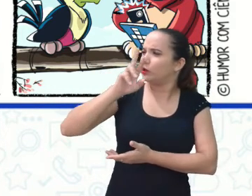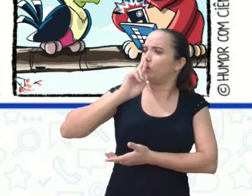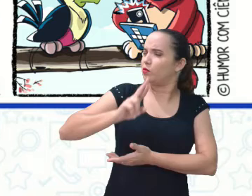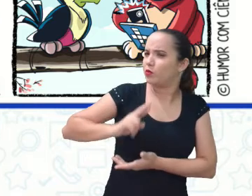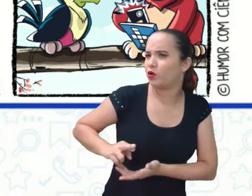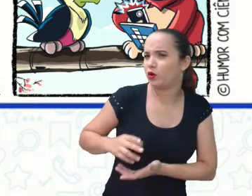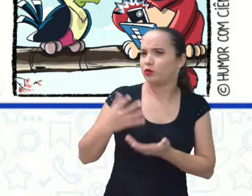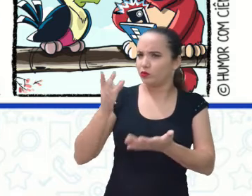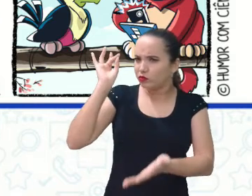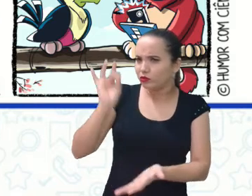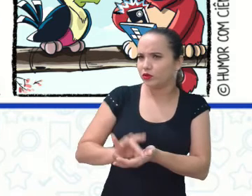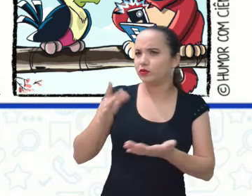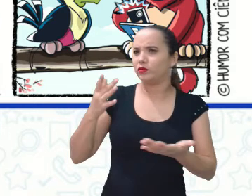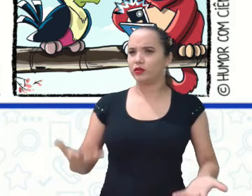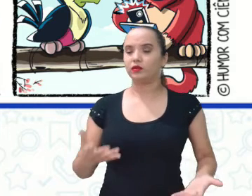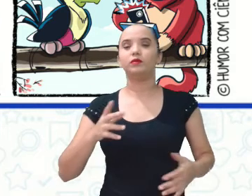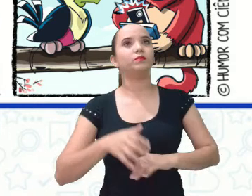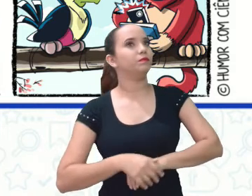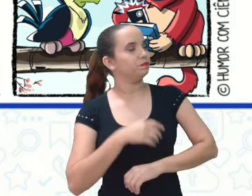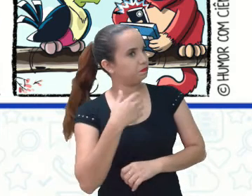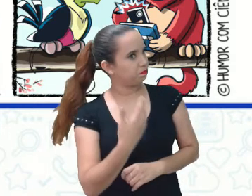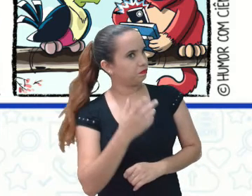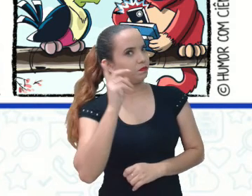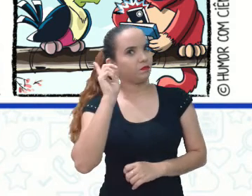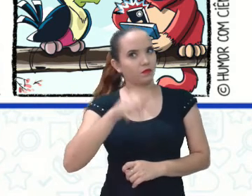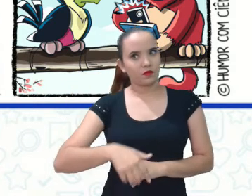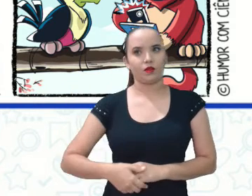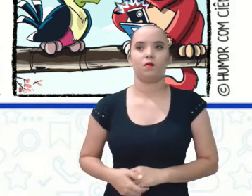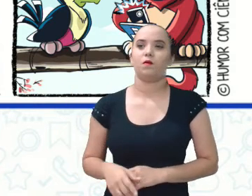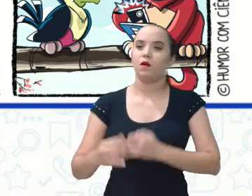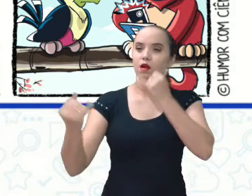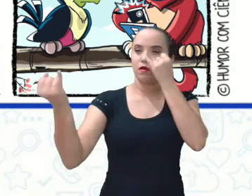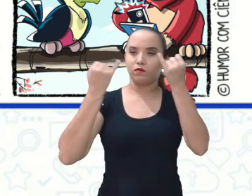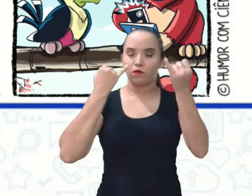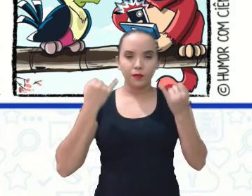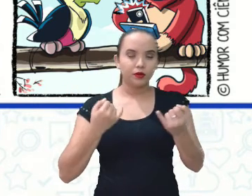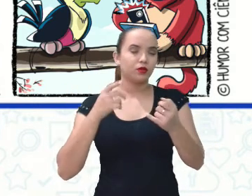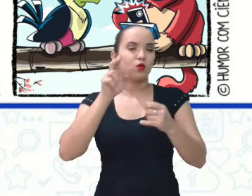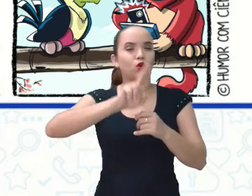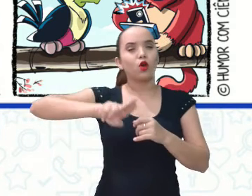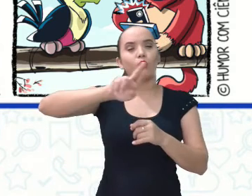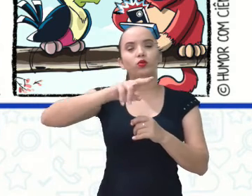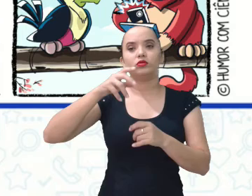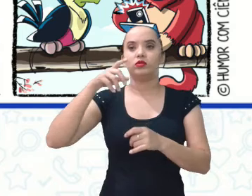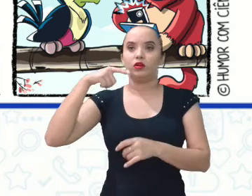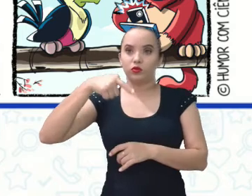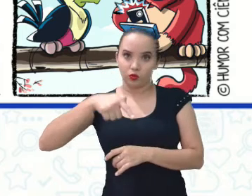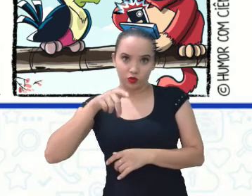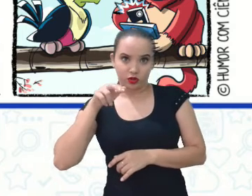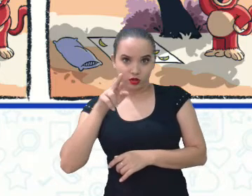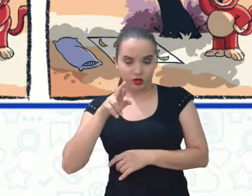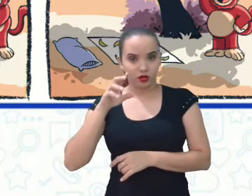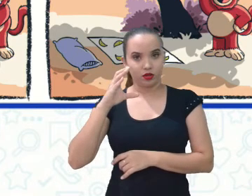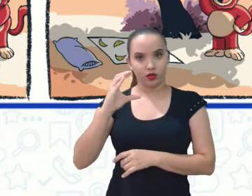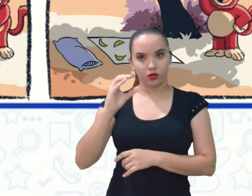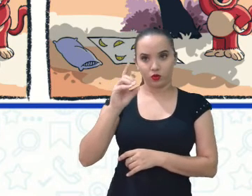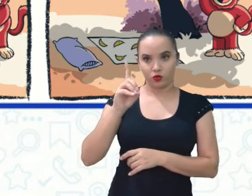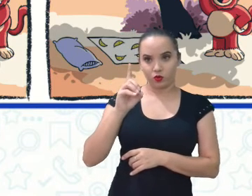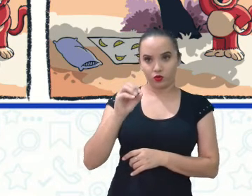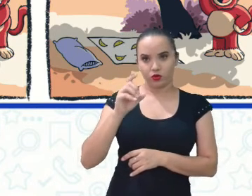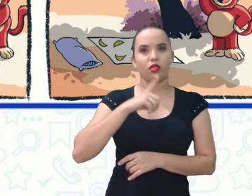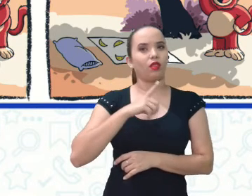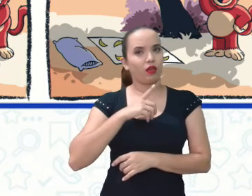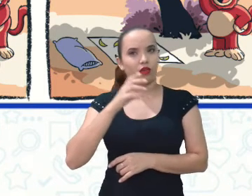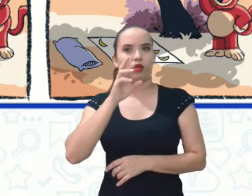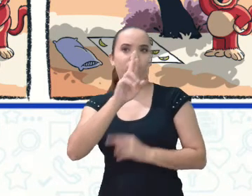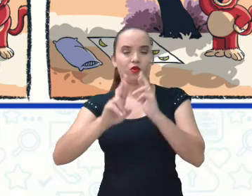mesmo. Então, uma informação aí, né? Que através do QR Code você tem resposta imediata.